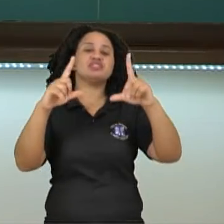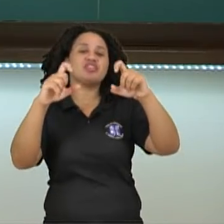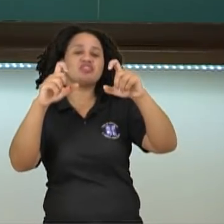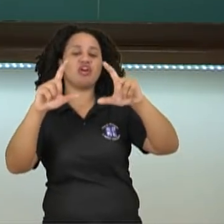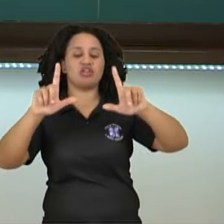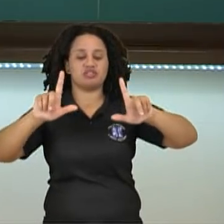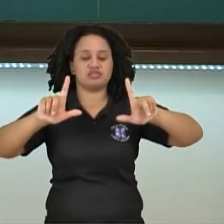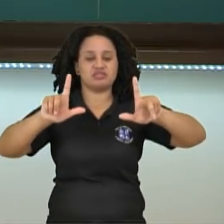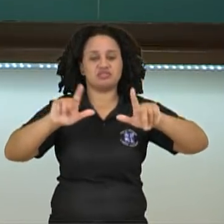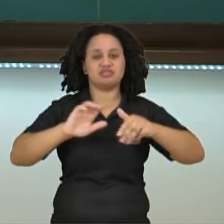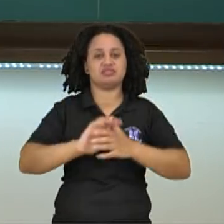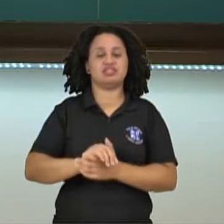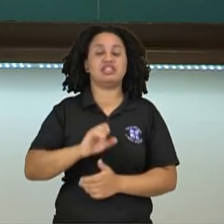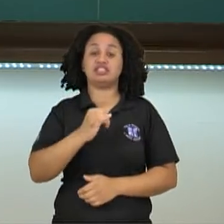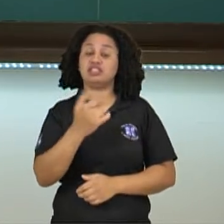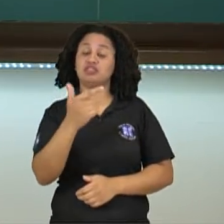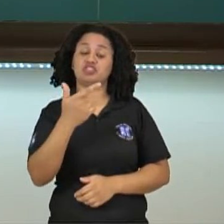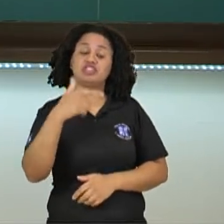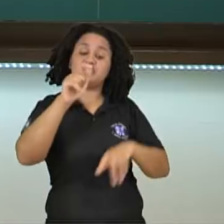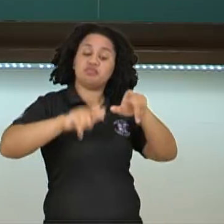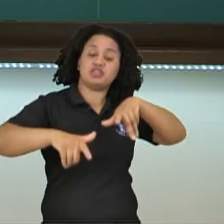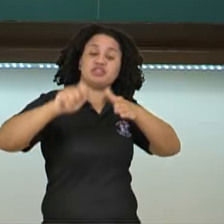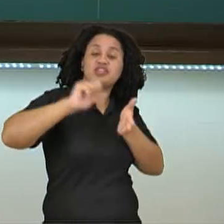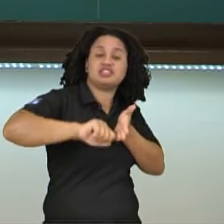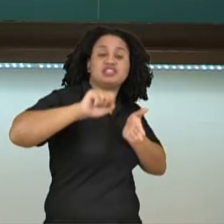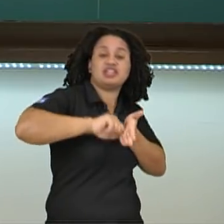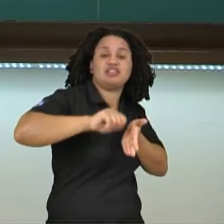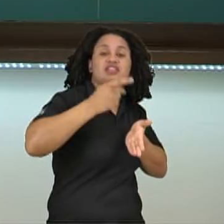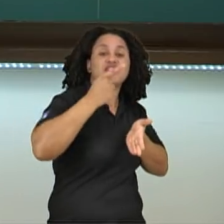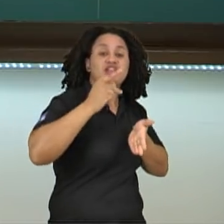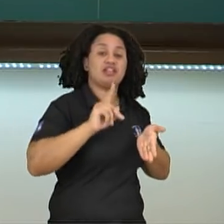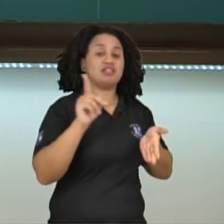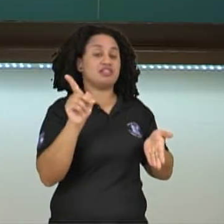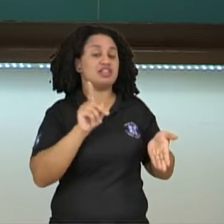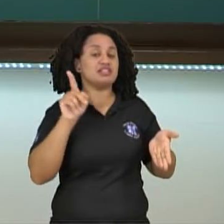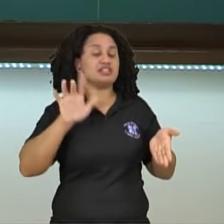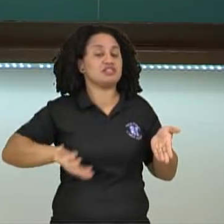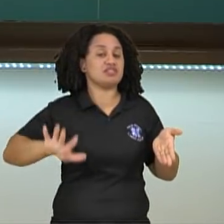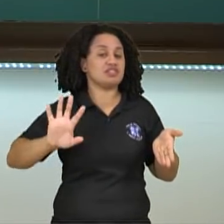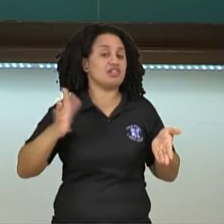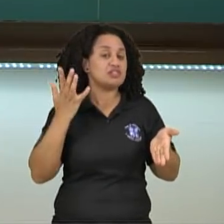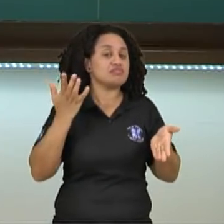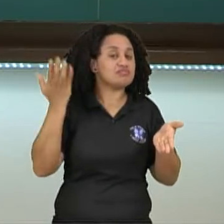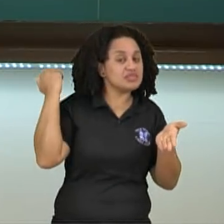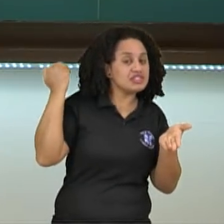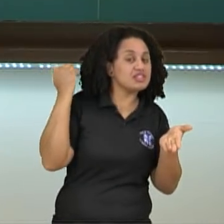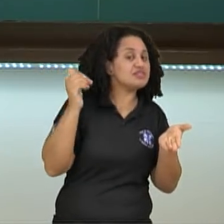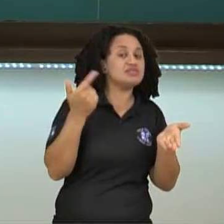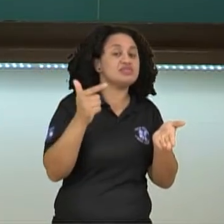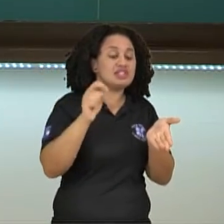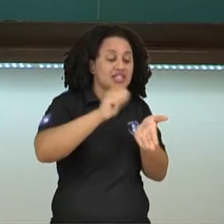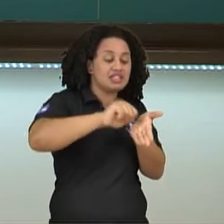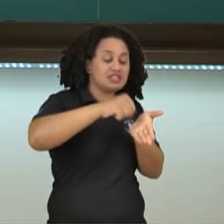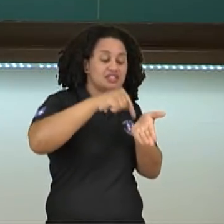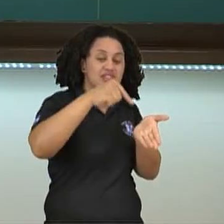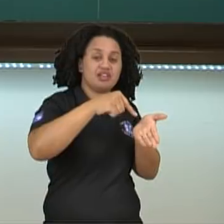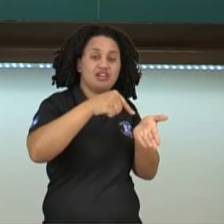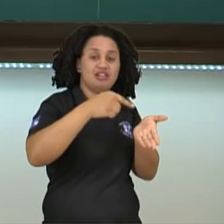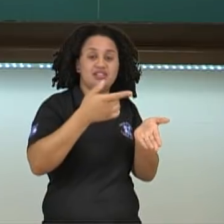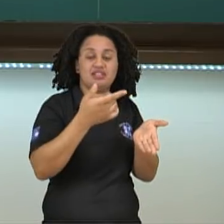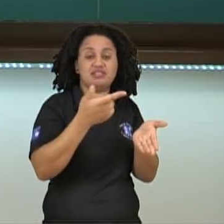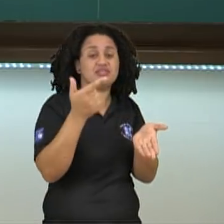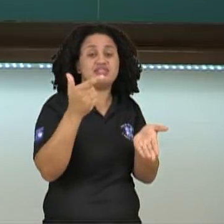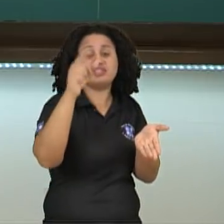não tivéssemos historiadores escrevendo sobre essa história, sobre esse passado, não teríamos a escrita da história, não teríamos a